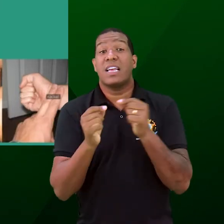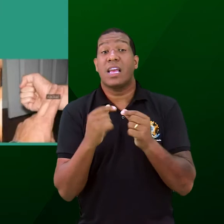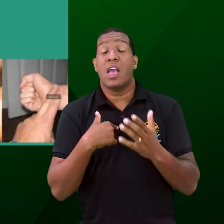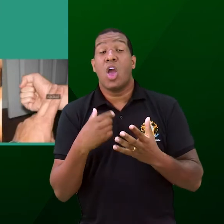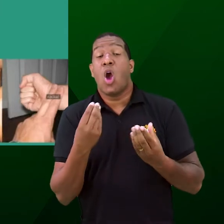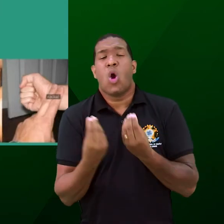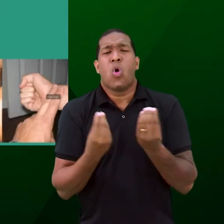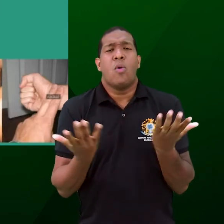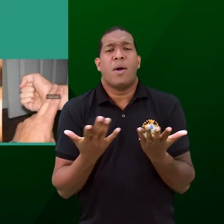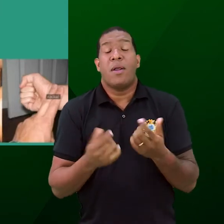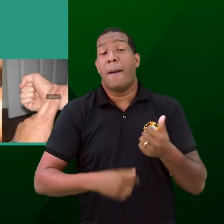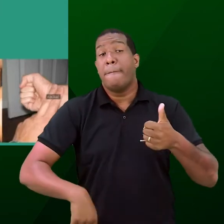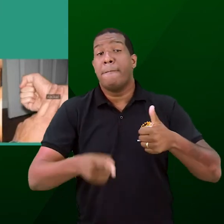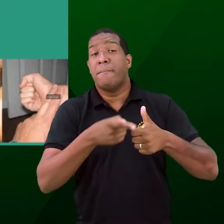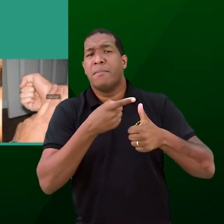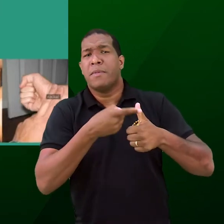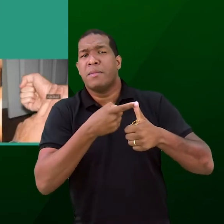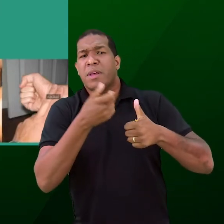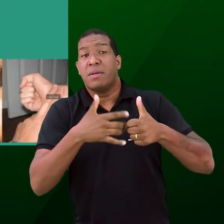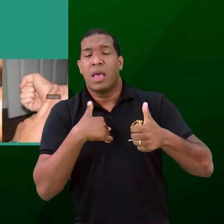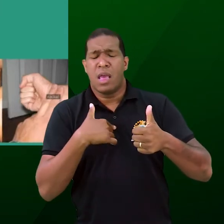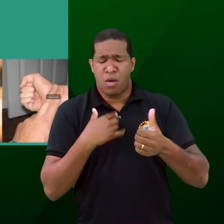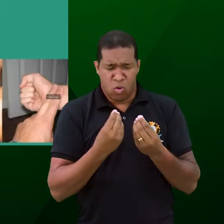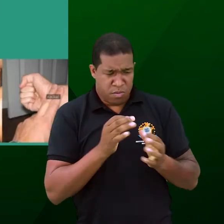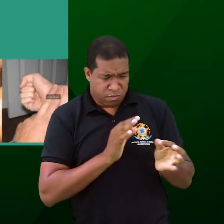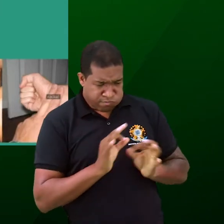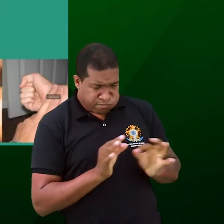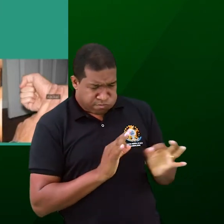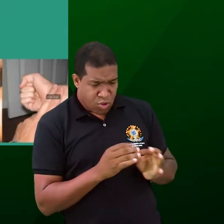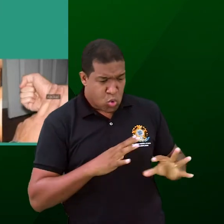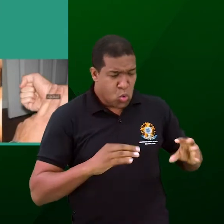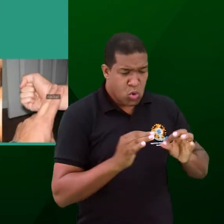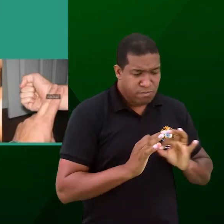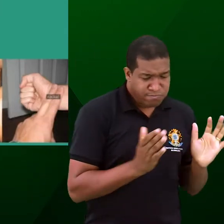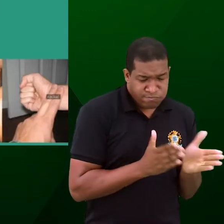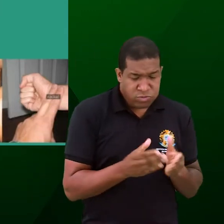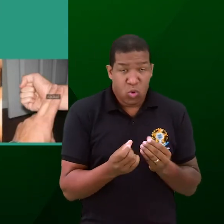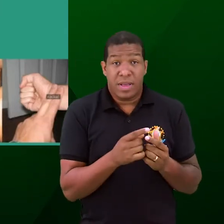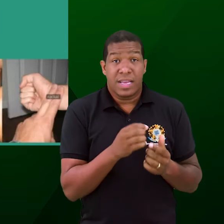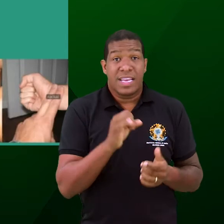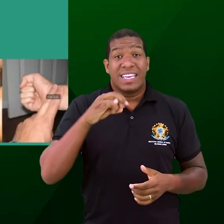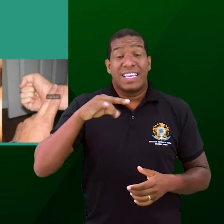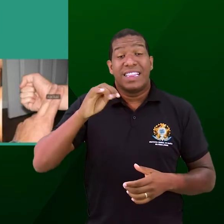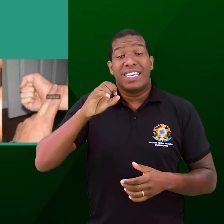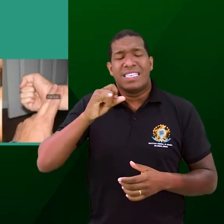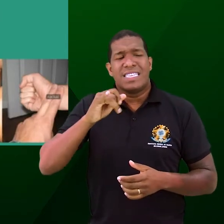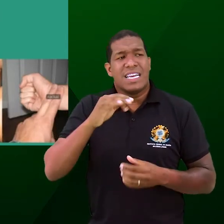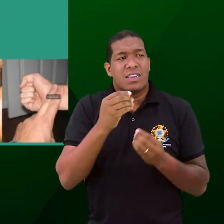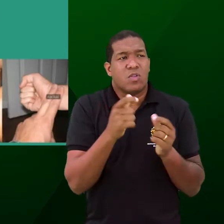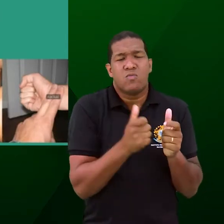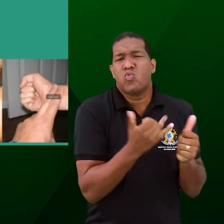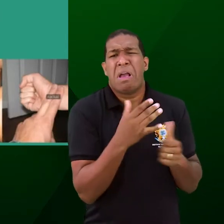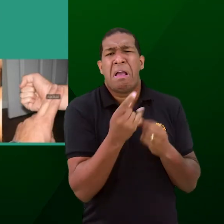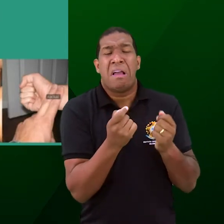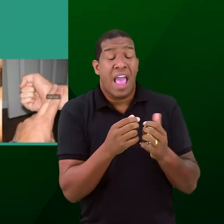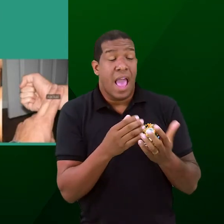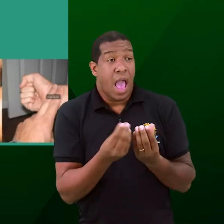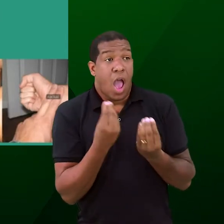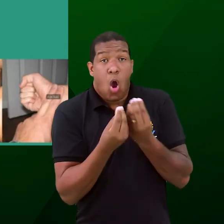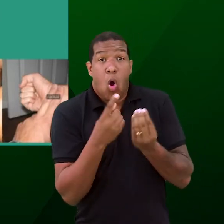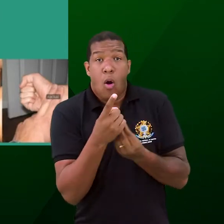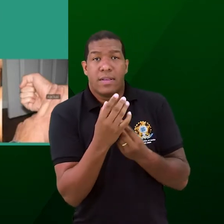dependendo de quem já vem praticando alguma atividade física, 1 mês, 2 meses, é o básico para a gente adaptar o nosso corpo, porque se a